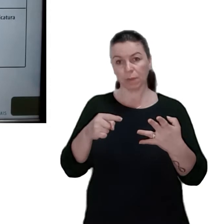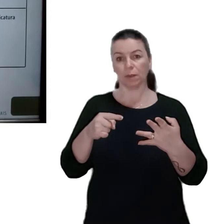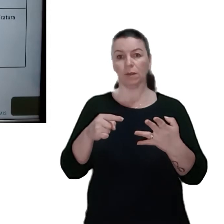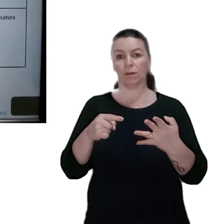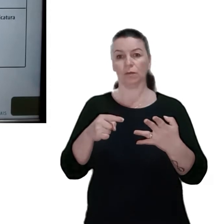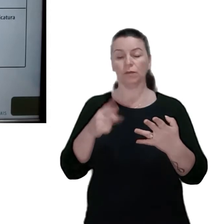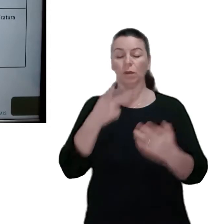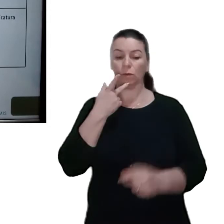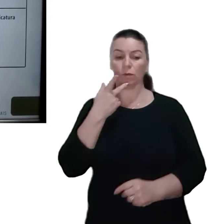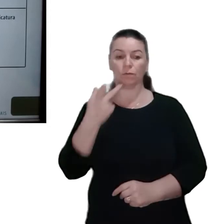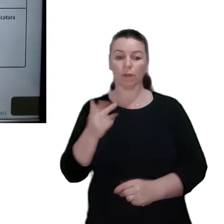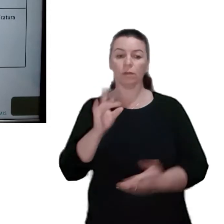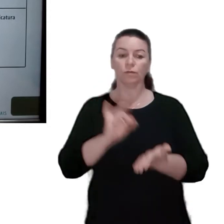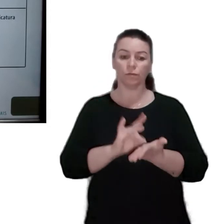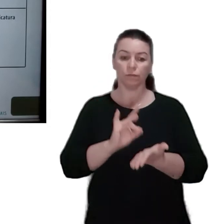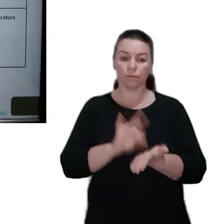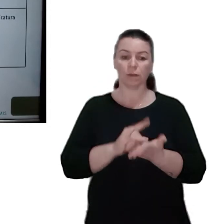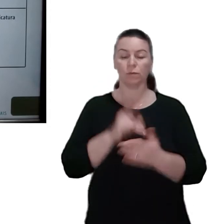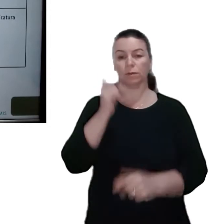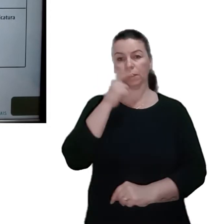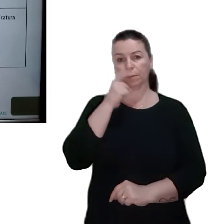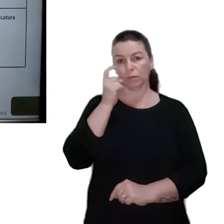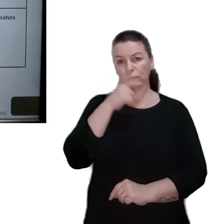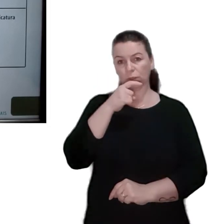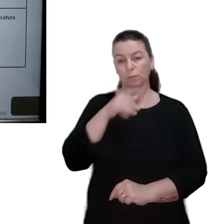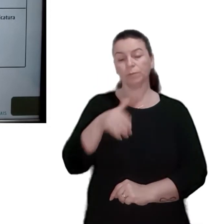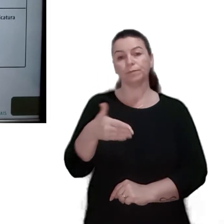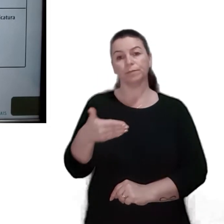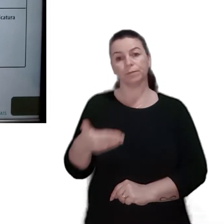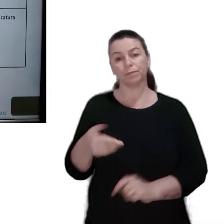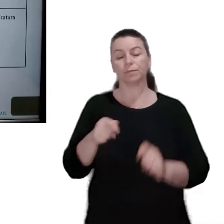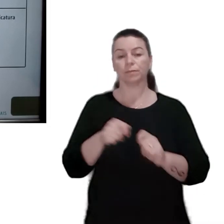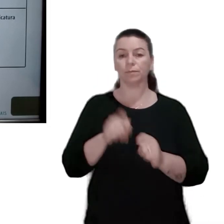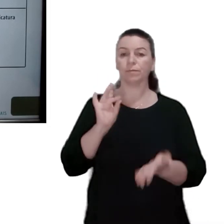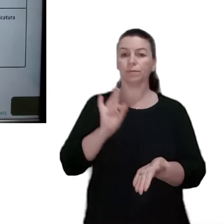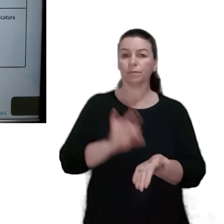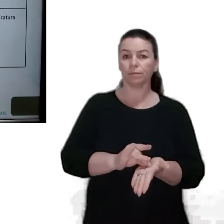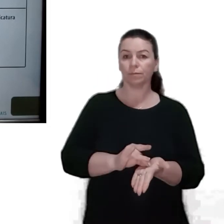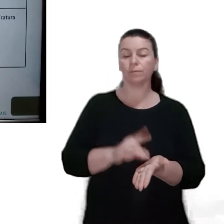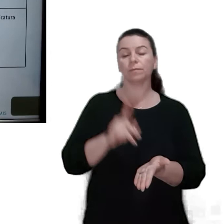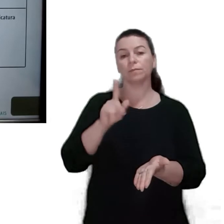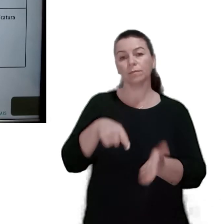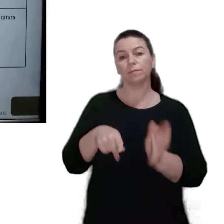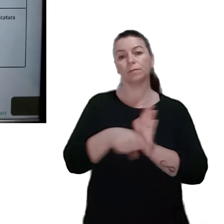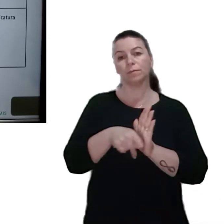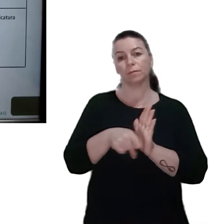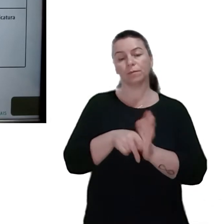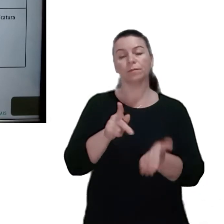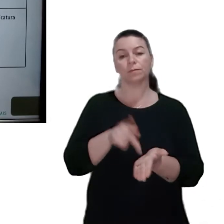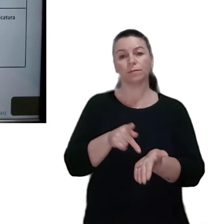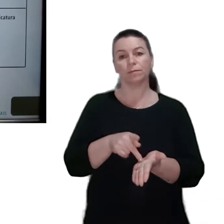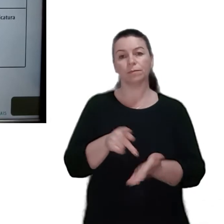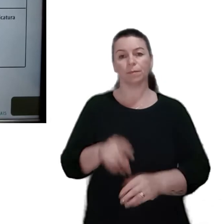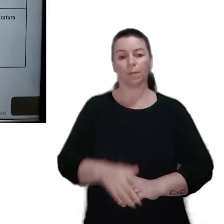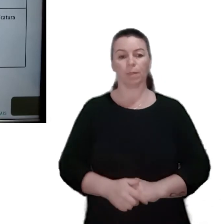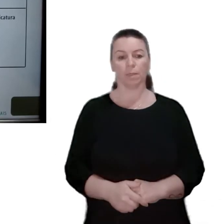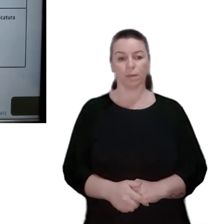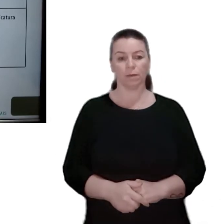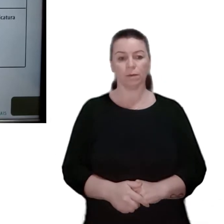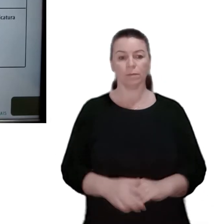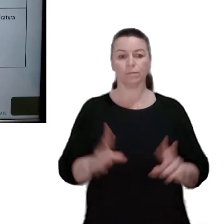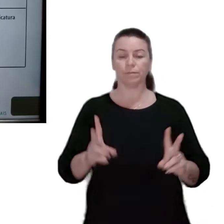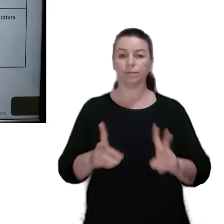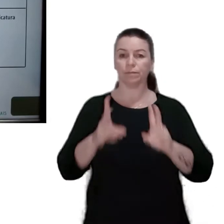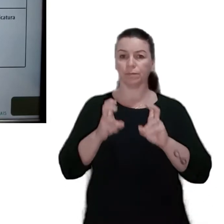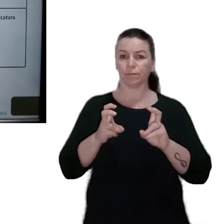declaração de Carlos e de fato ele está mentindo. A declaração está sendo confirmada, verdadeira. Observem